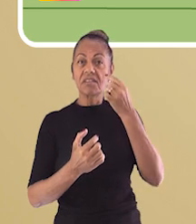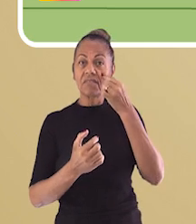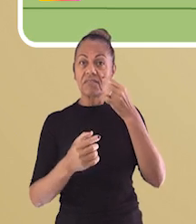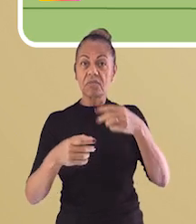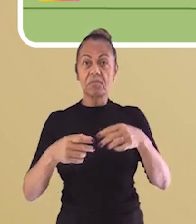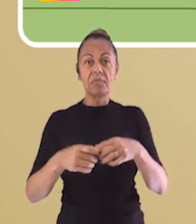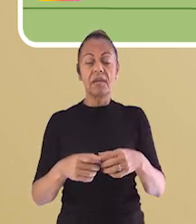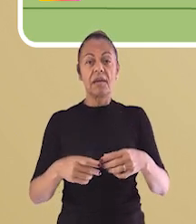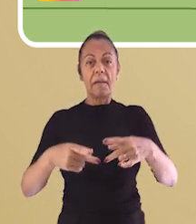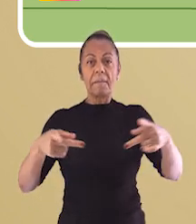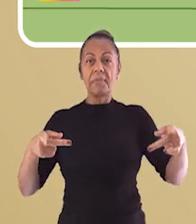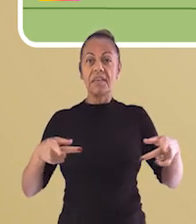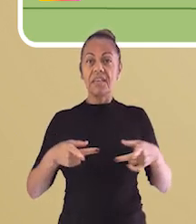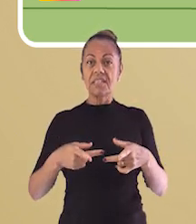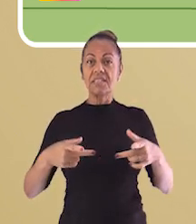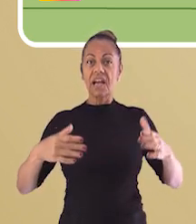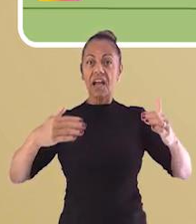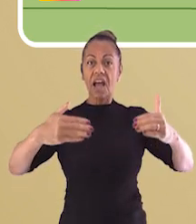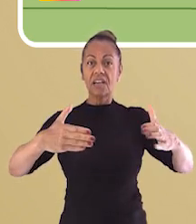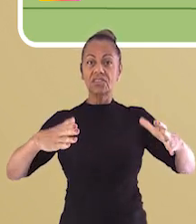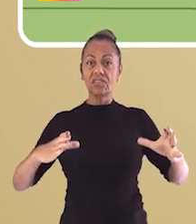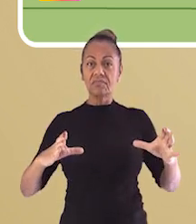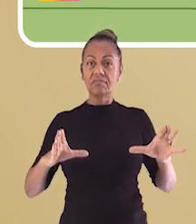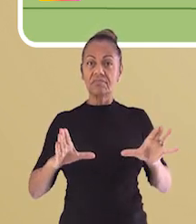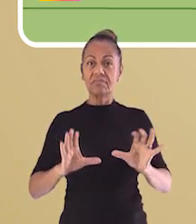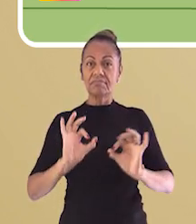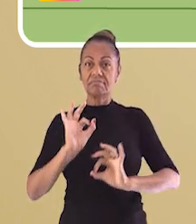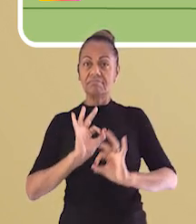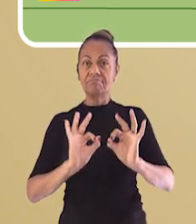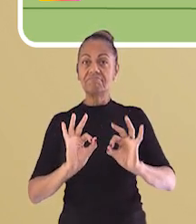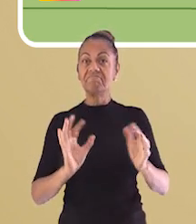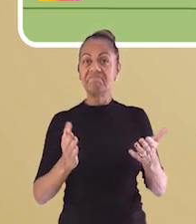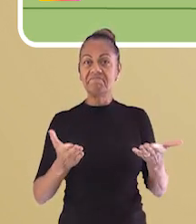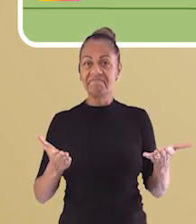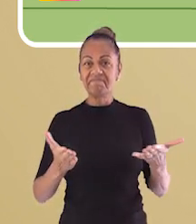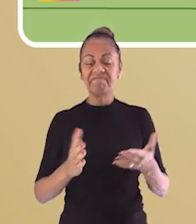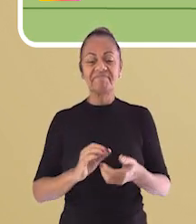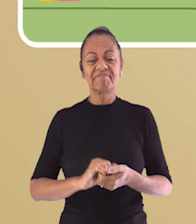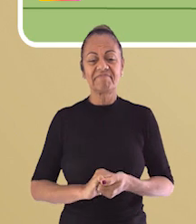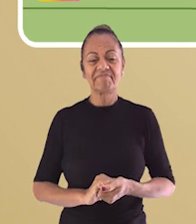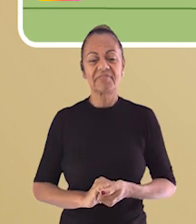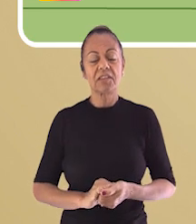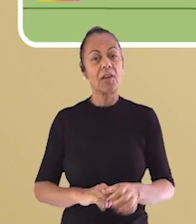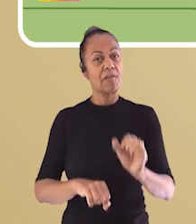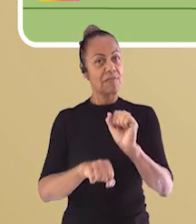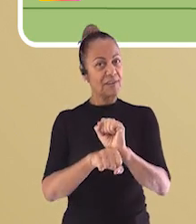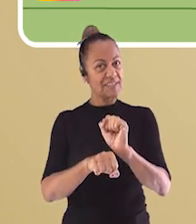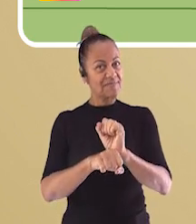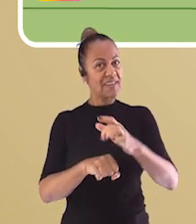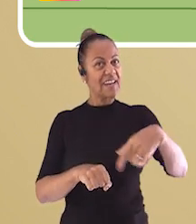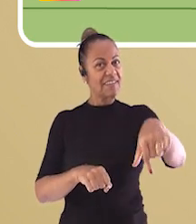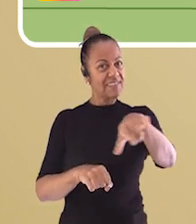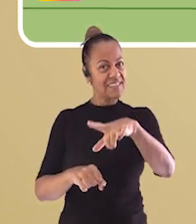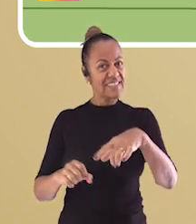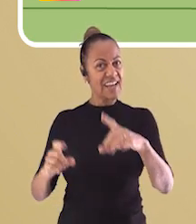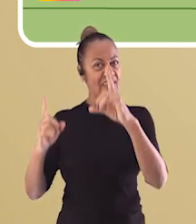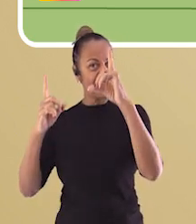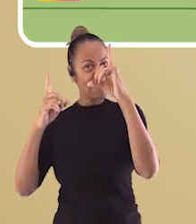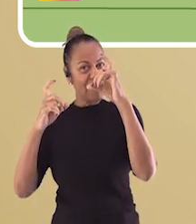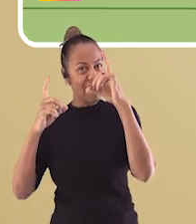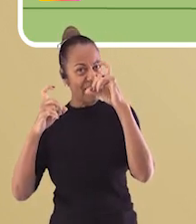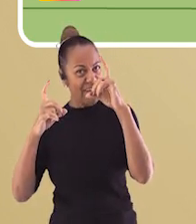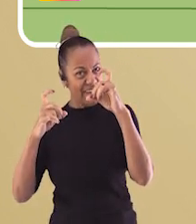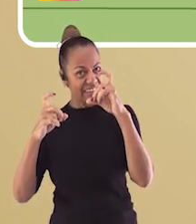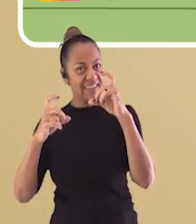pizza. Legal, né? Compartilhe essa ideia e faça. Vou esperar as fotos da atividade de vocês lá no